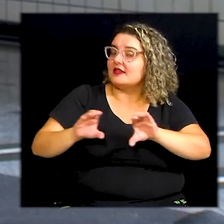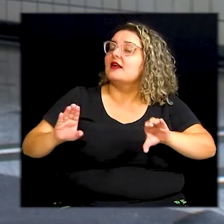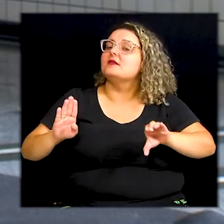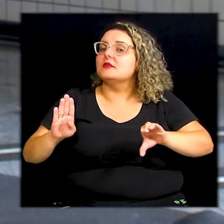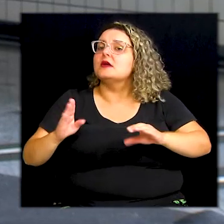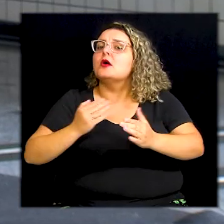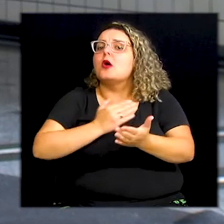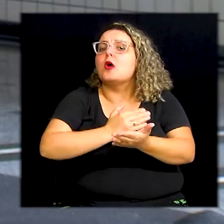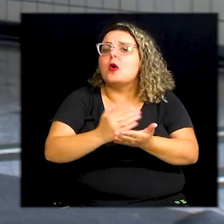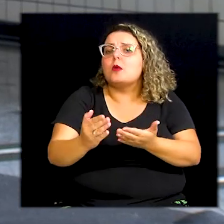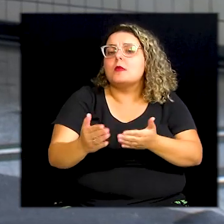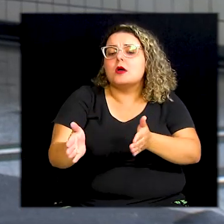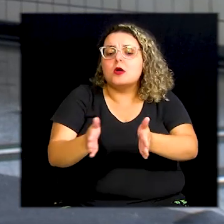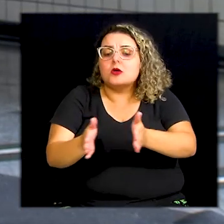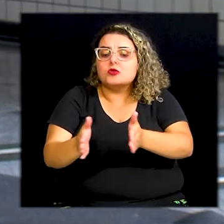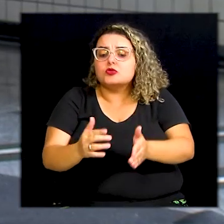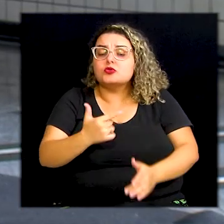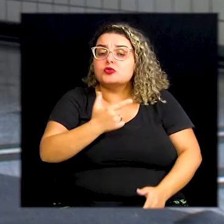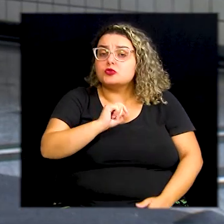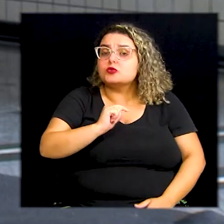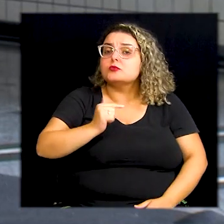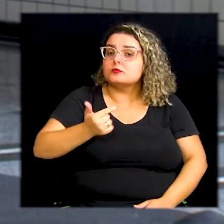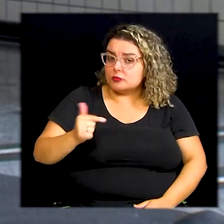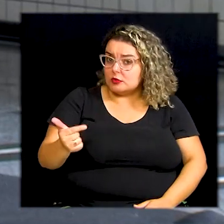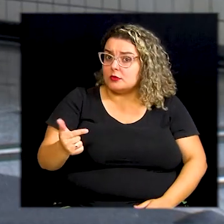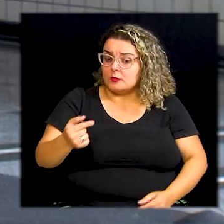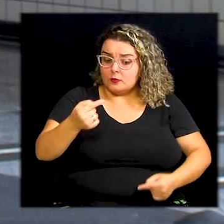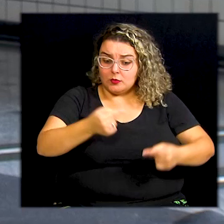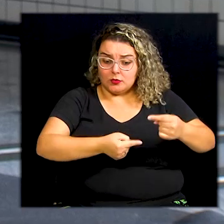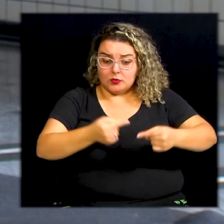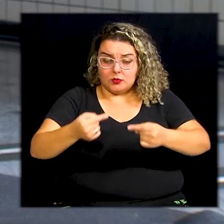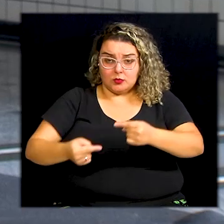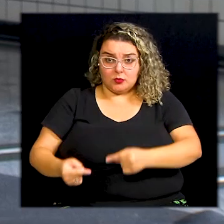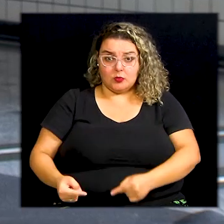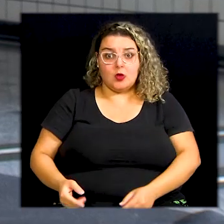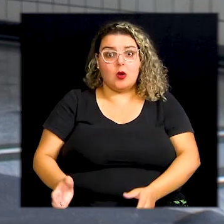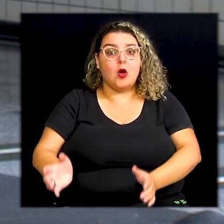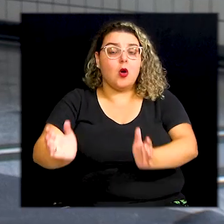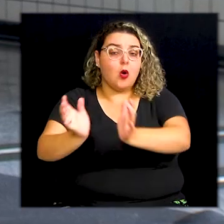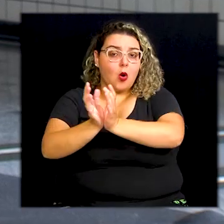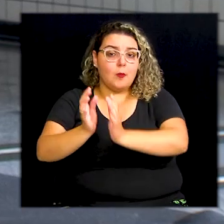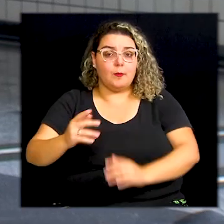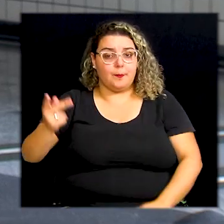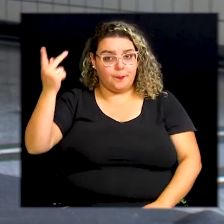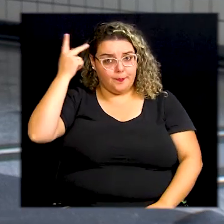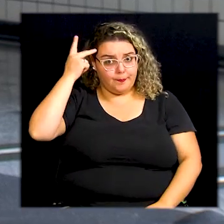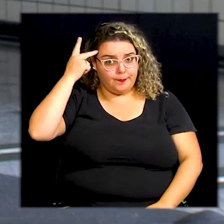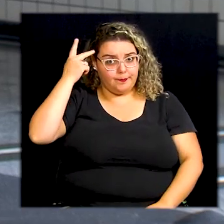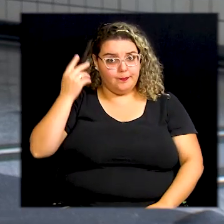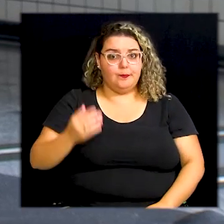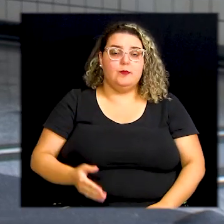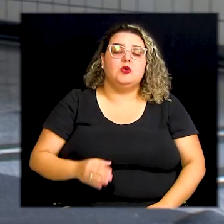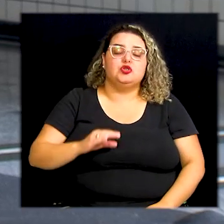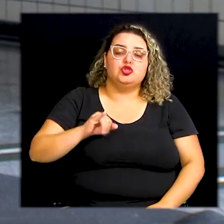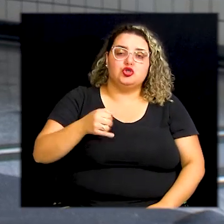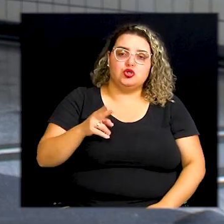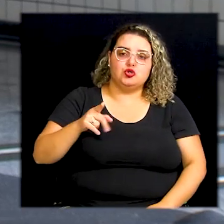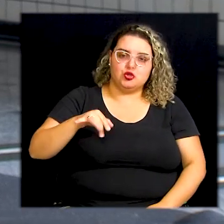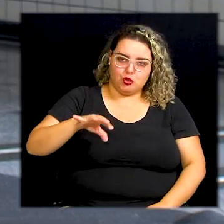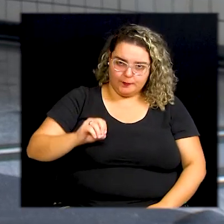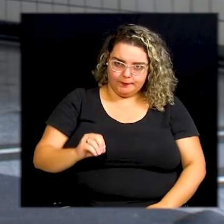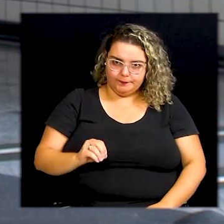B. Ele começou essa temporada de 2022 disputando a Copa São Paulo de Futebol Júnior. Disputou 3